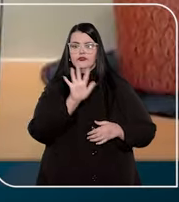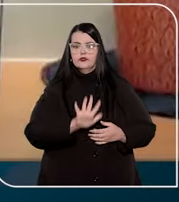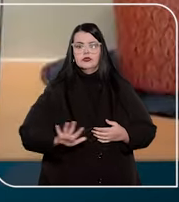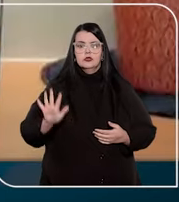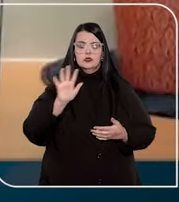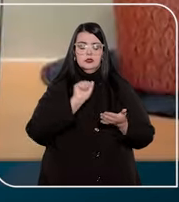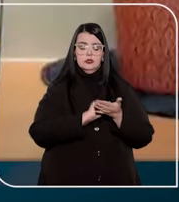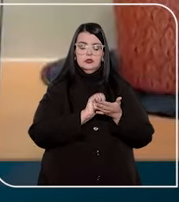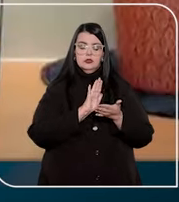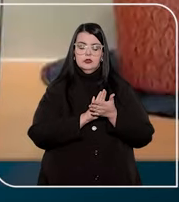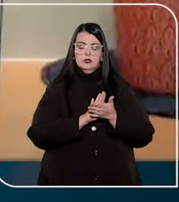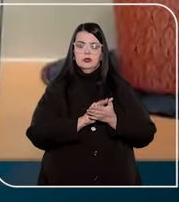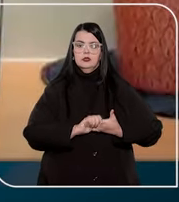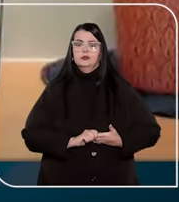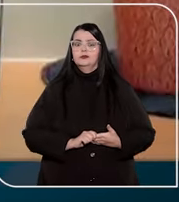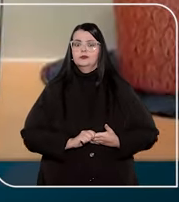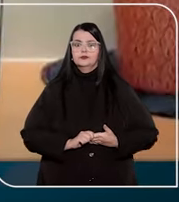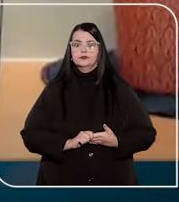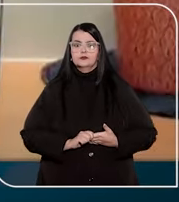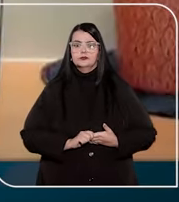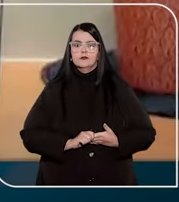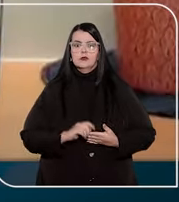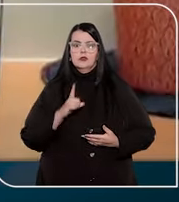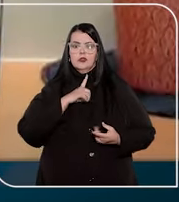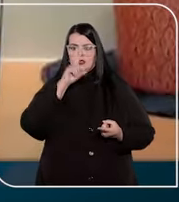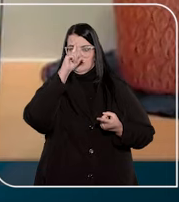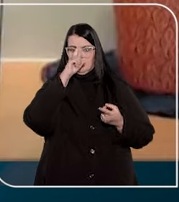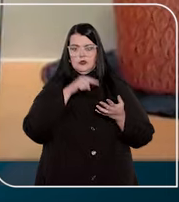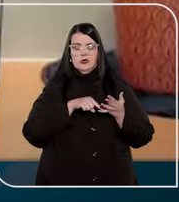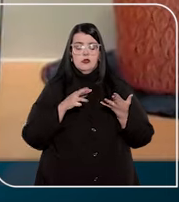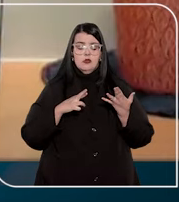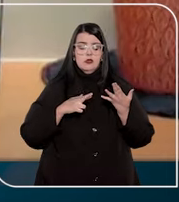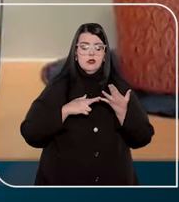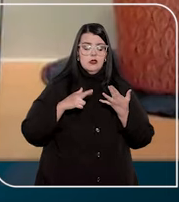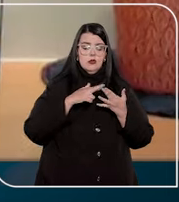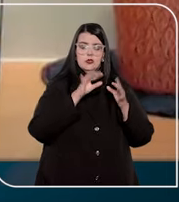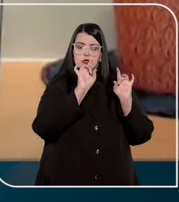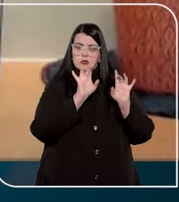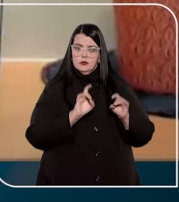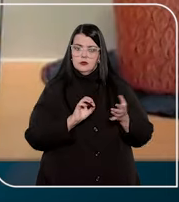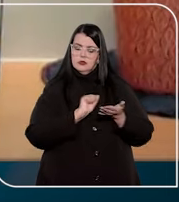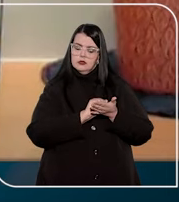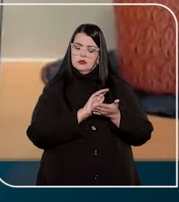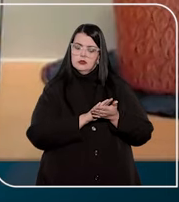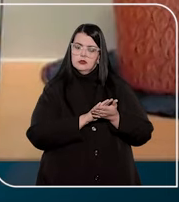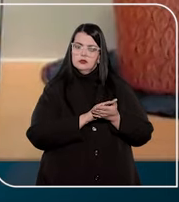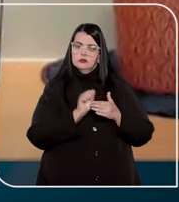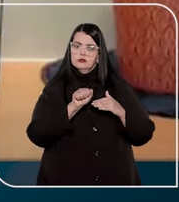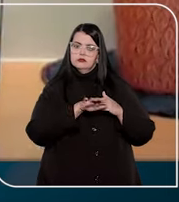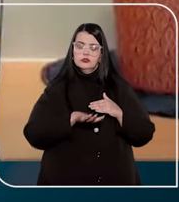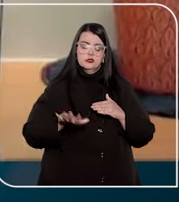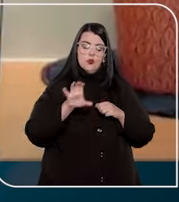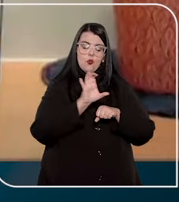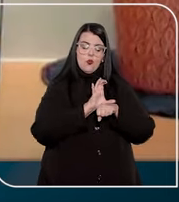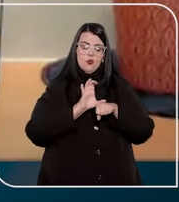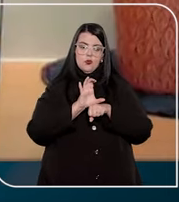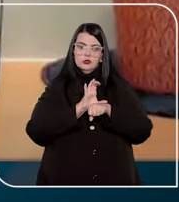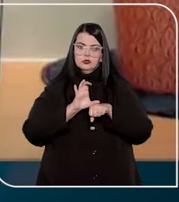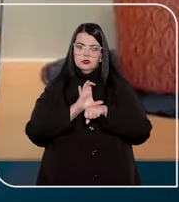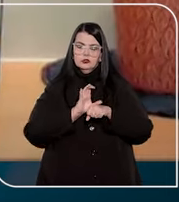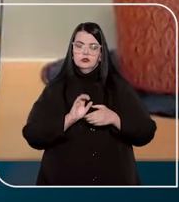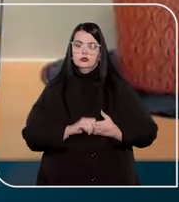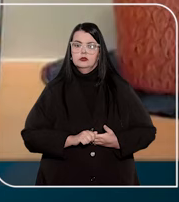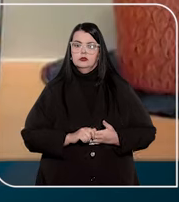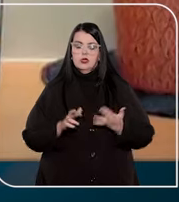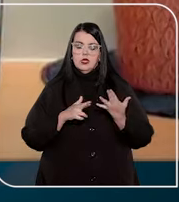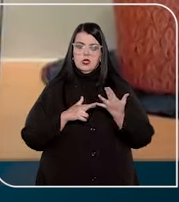aplicação uniforme da legislação federal quando objeto do recurso especial, ou aplicação uniforme da Constituição quando tratando do